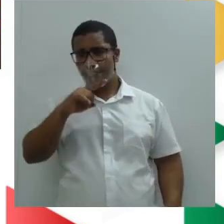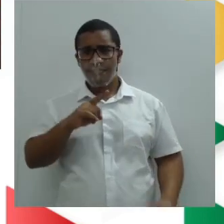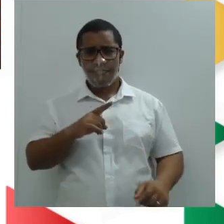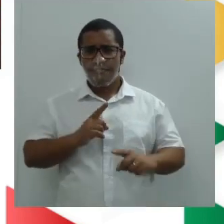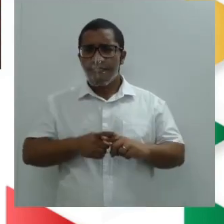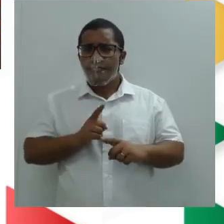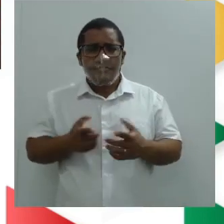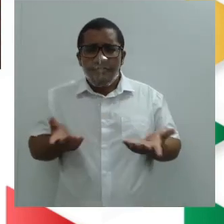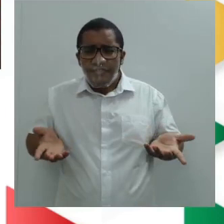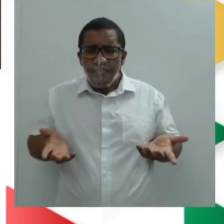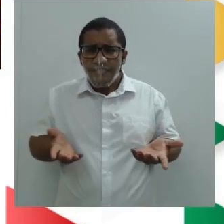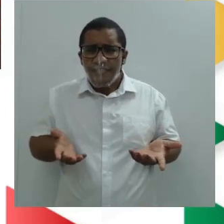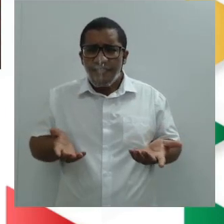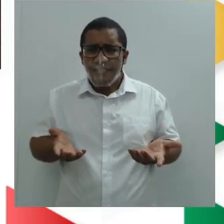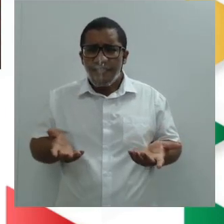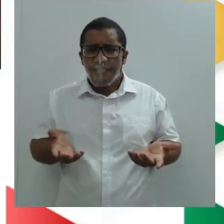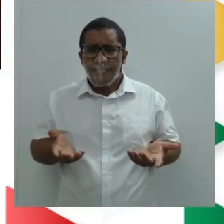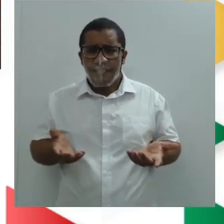razão